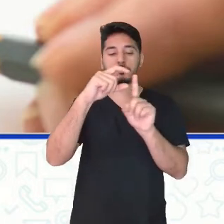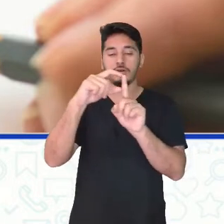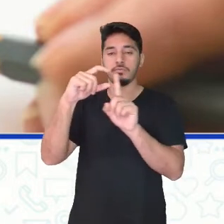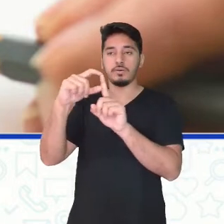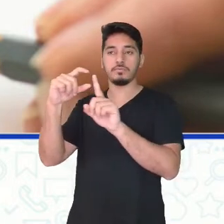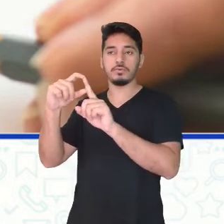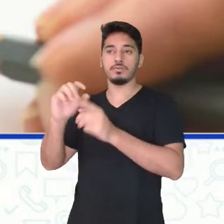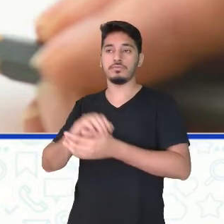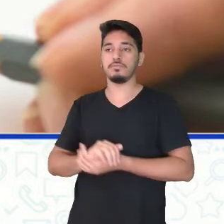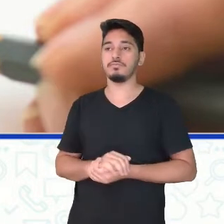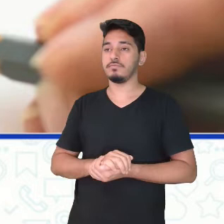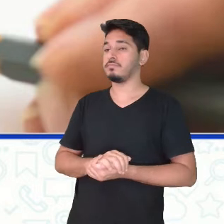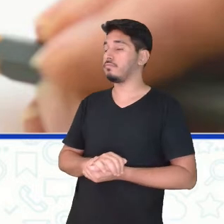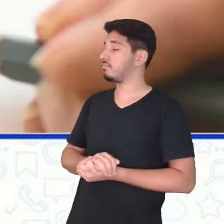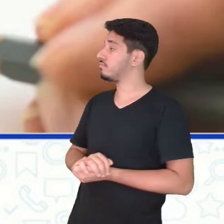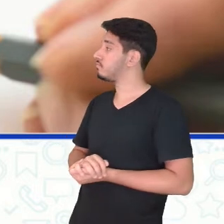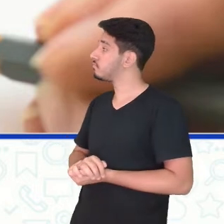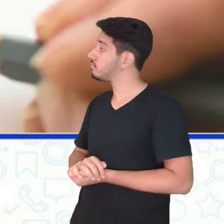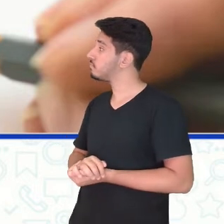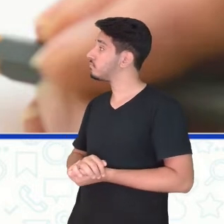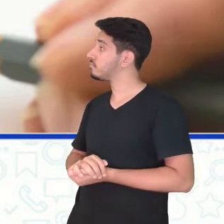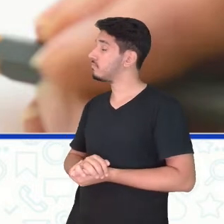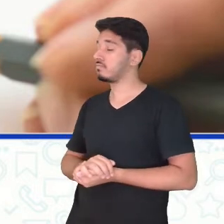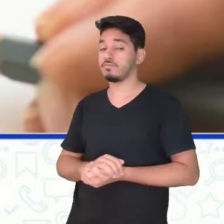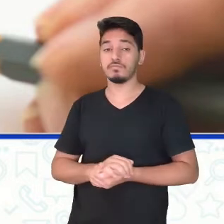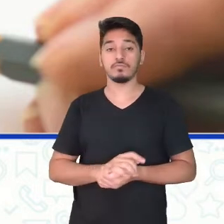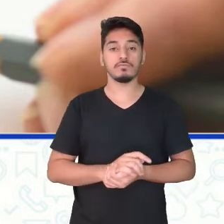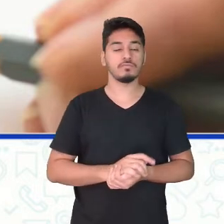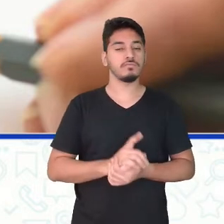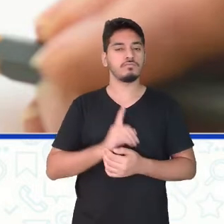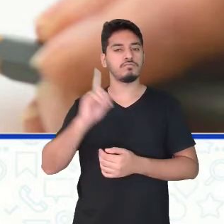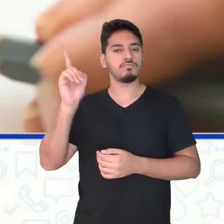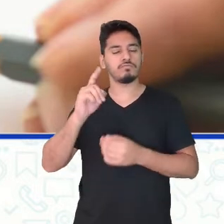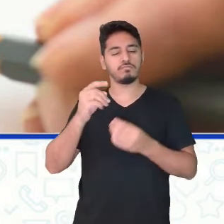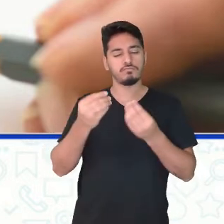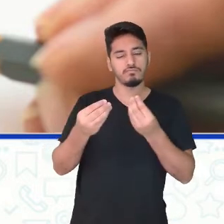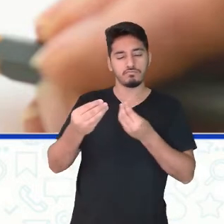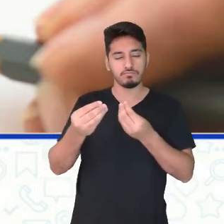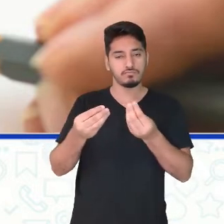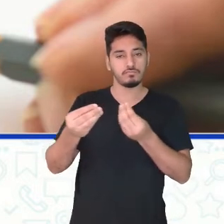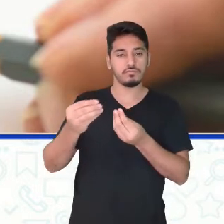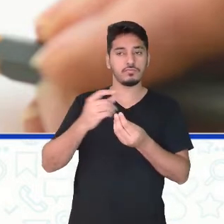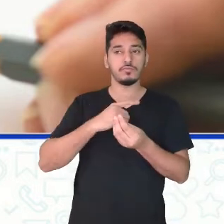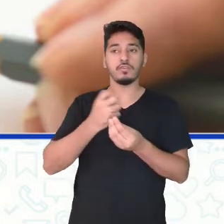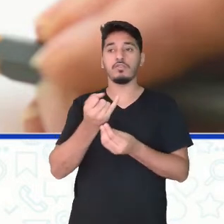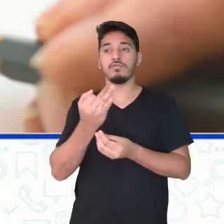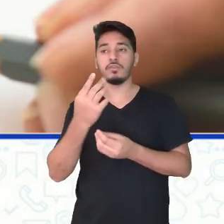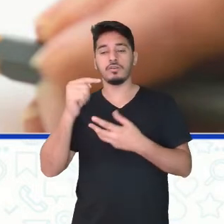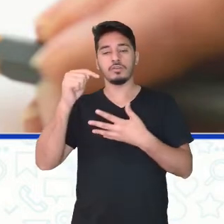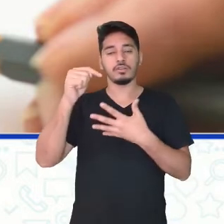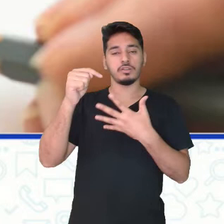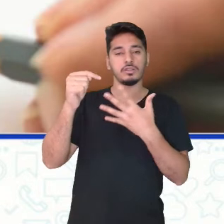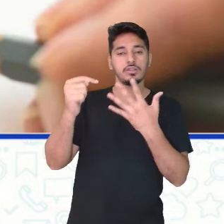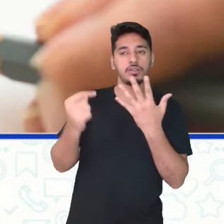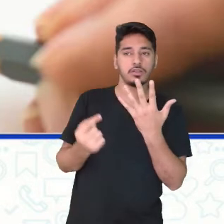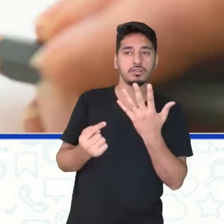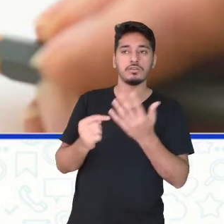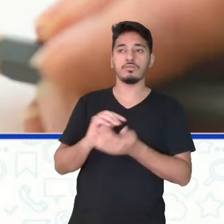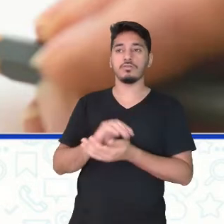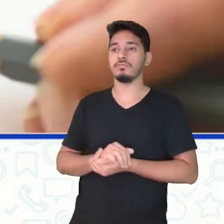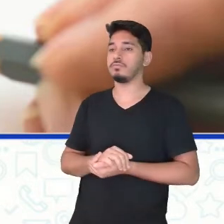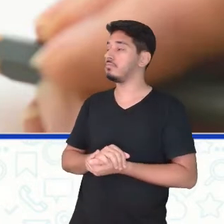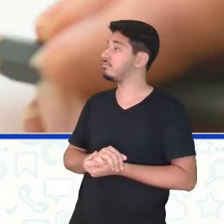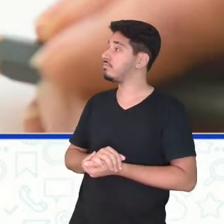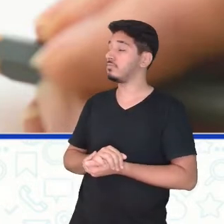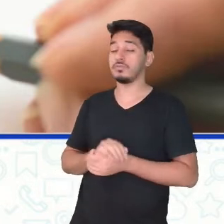pelos articuladores textuais. Esses articuladores são as conjunções, advérbios, preposições. Em alguns